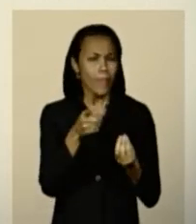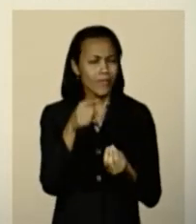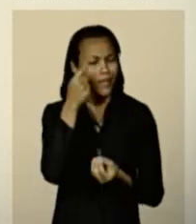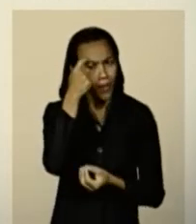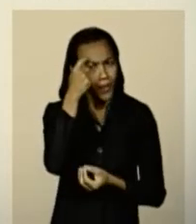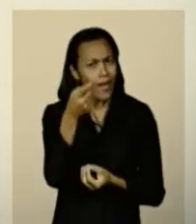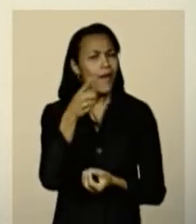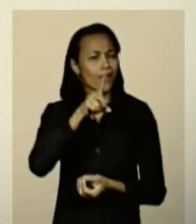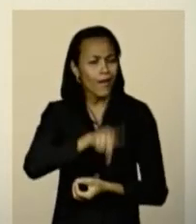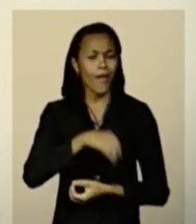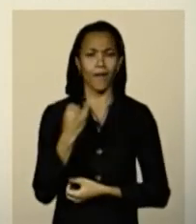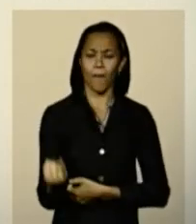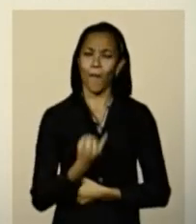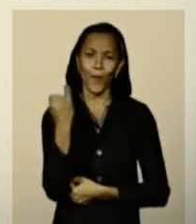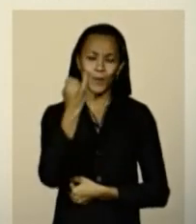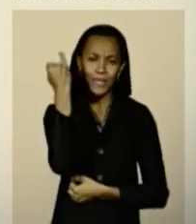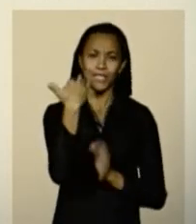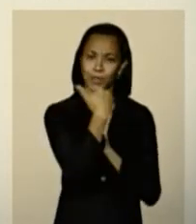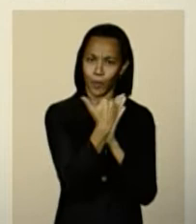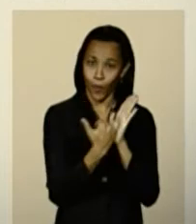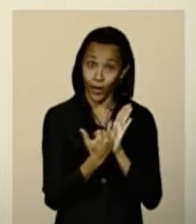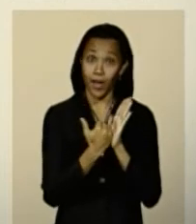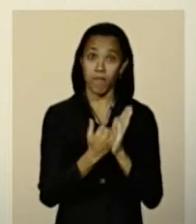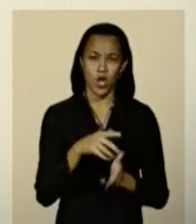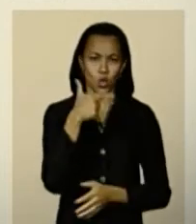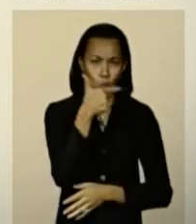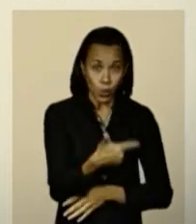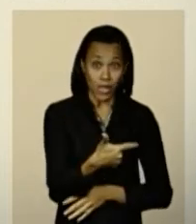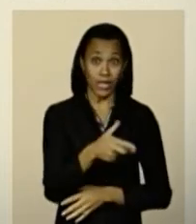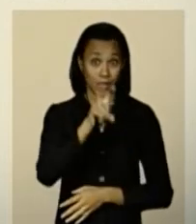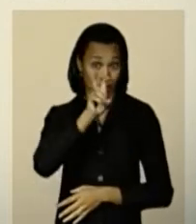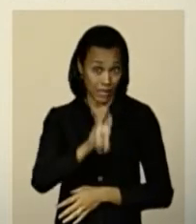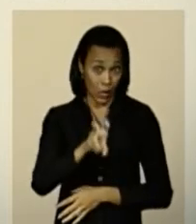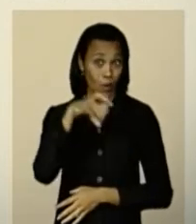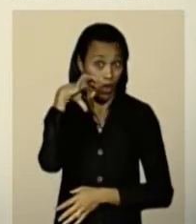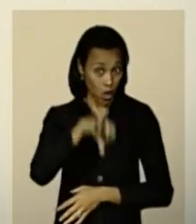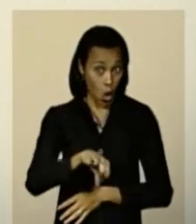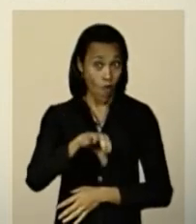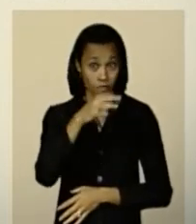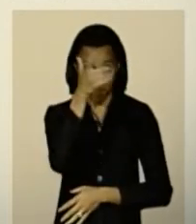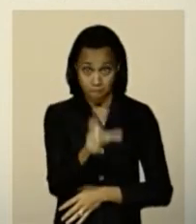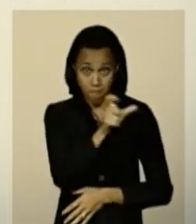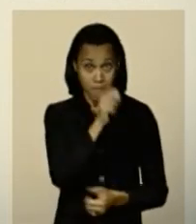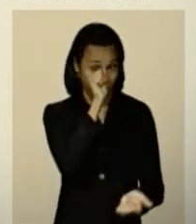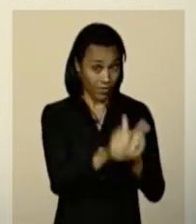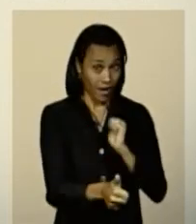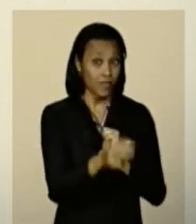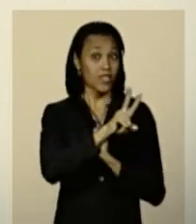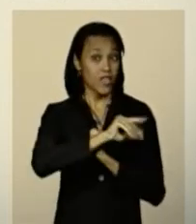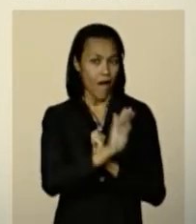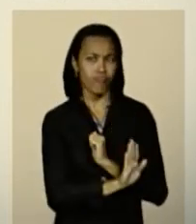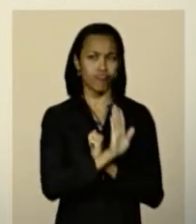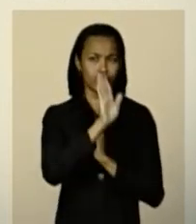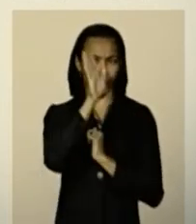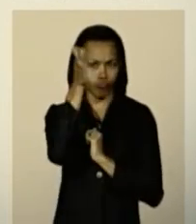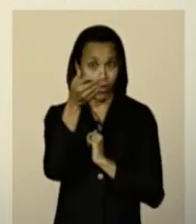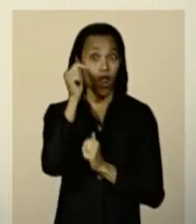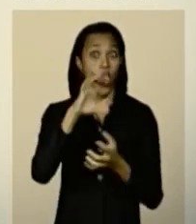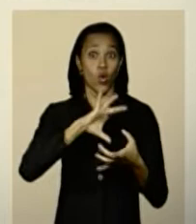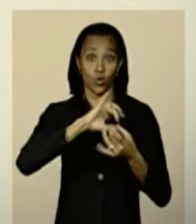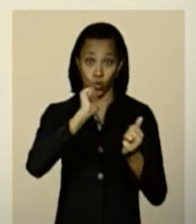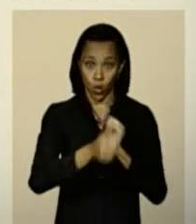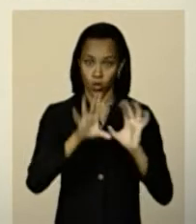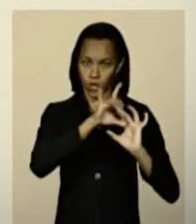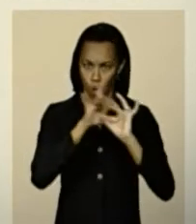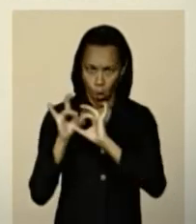uma ideia da importância desse programa dos 259 atletas que vão participar dos jogos